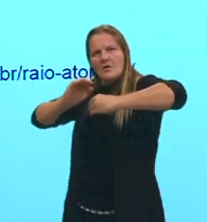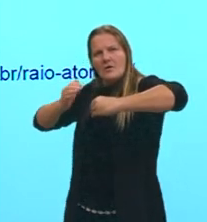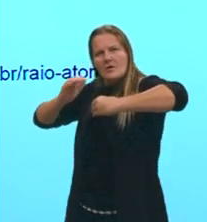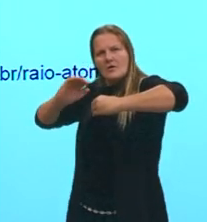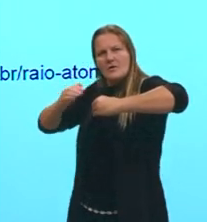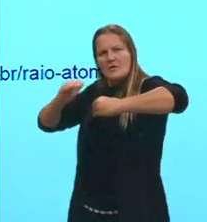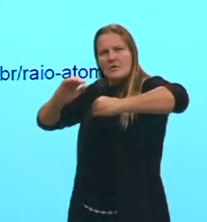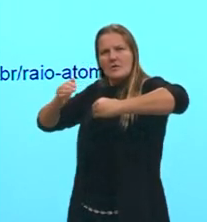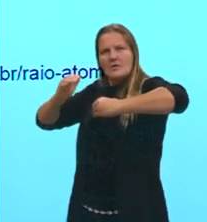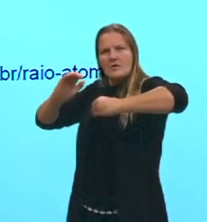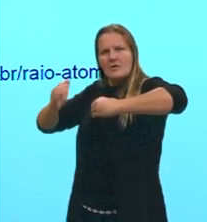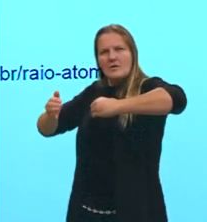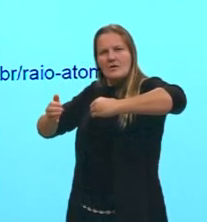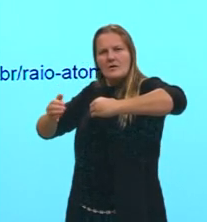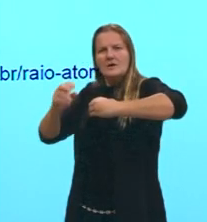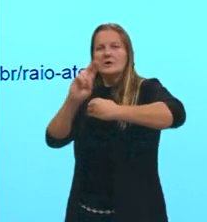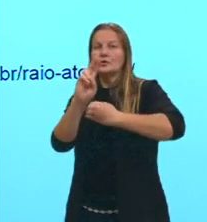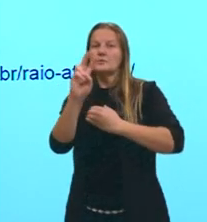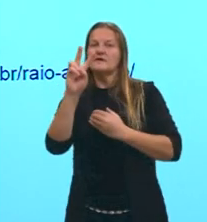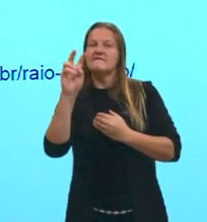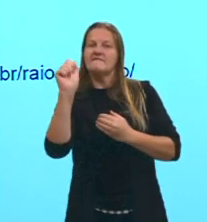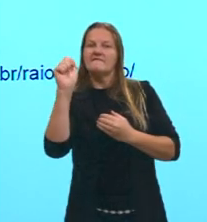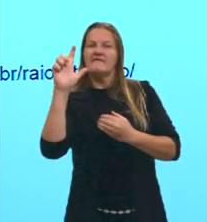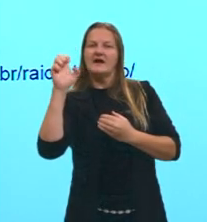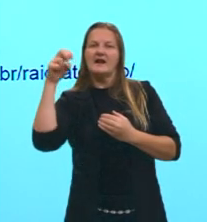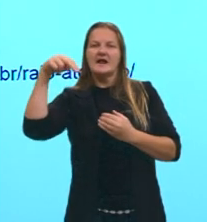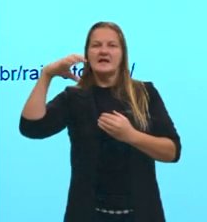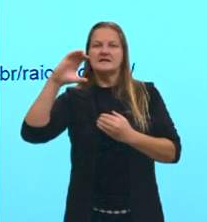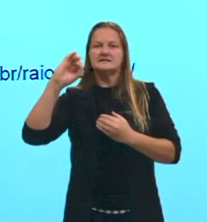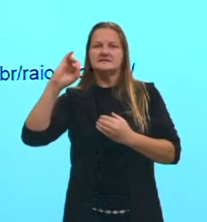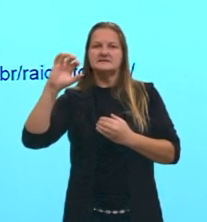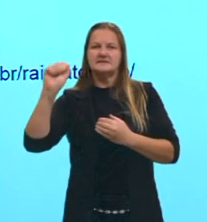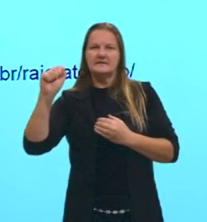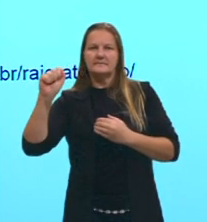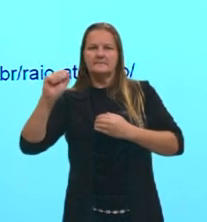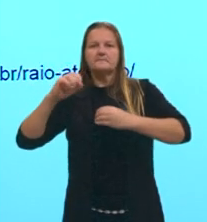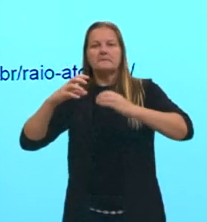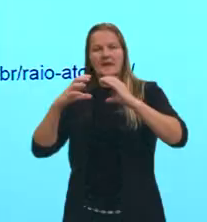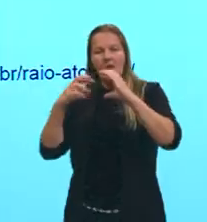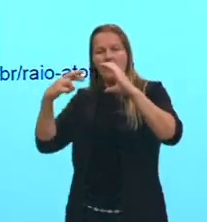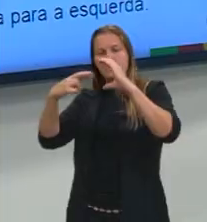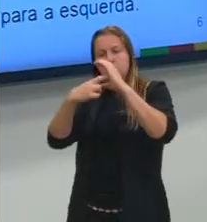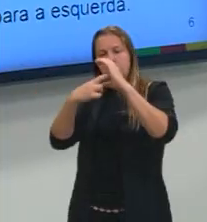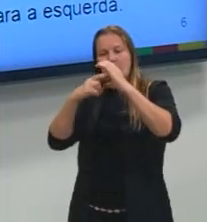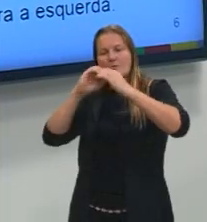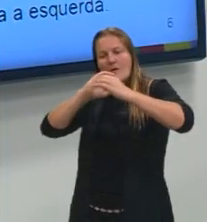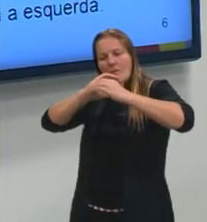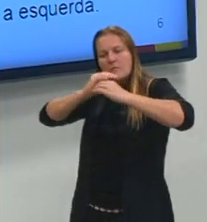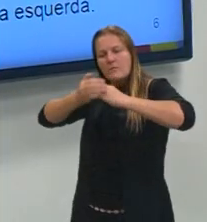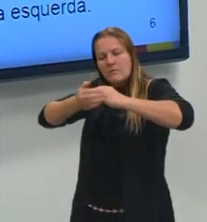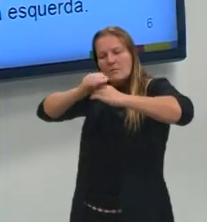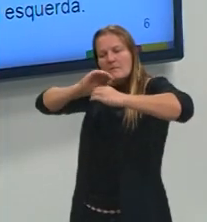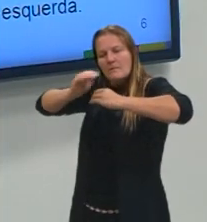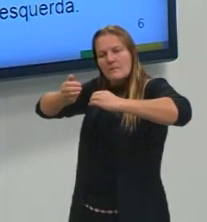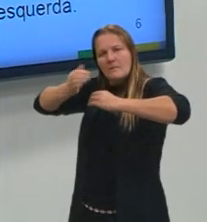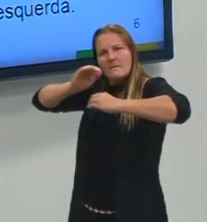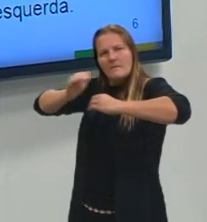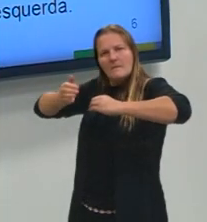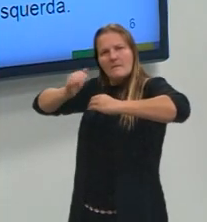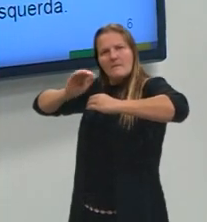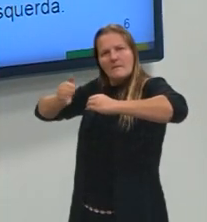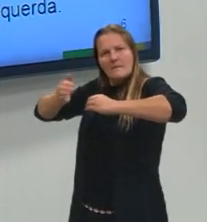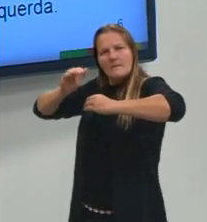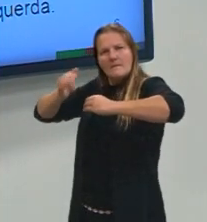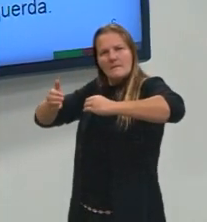valência certo então aqui é como se fosse o raio da esfera é o diâmetro / 2 nos